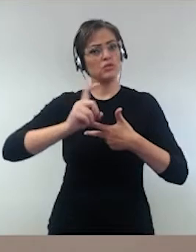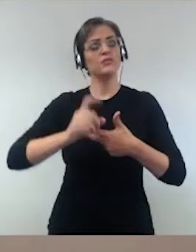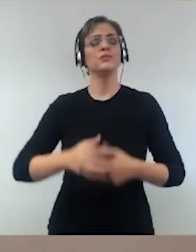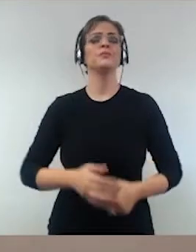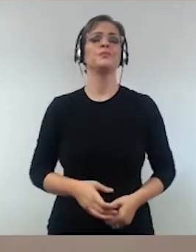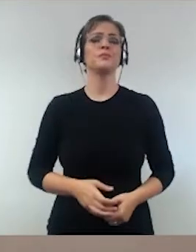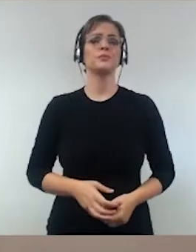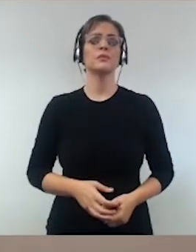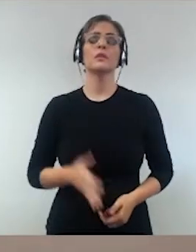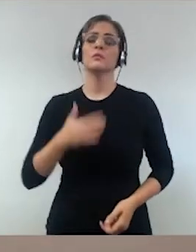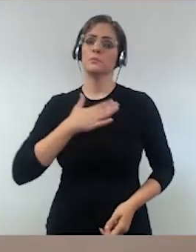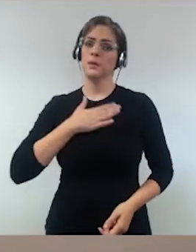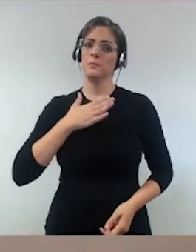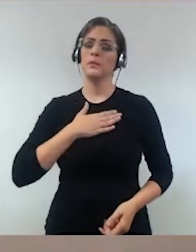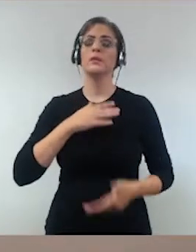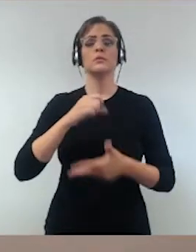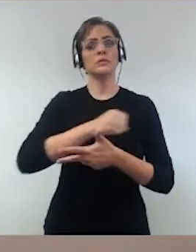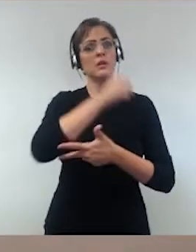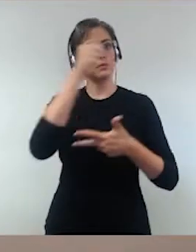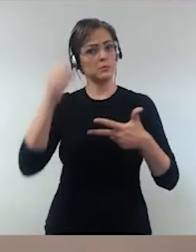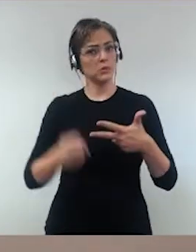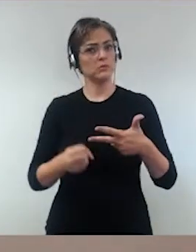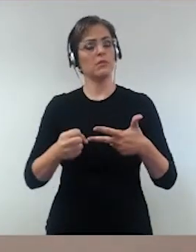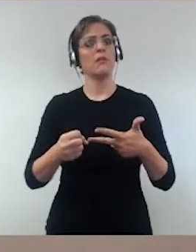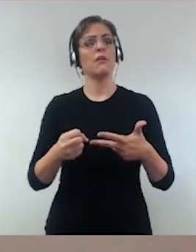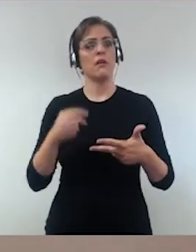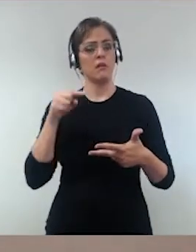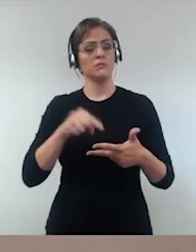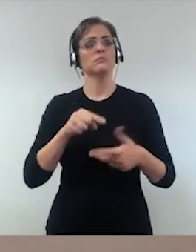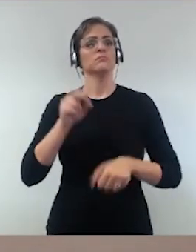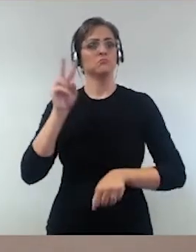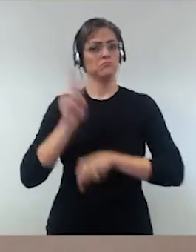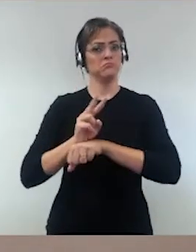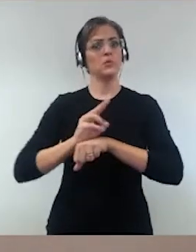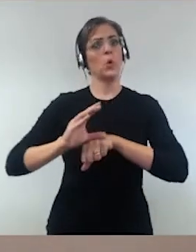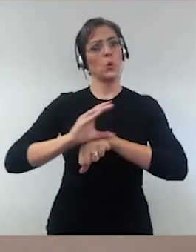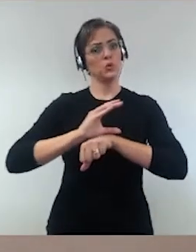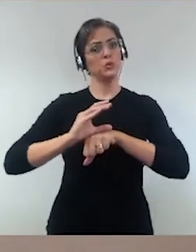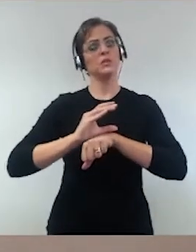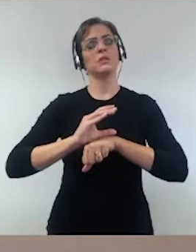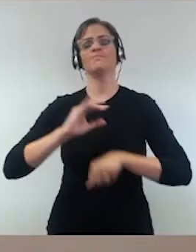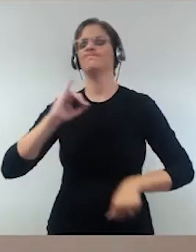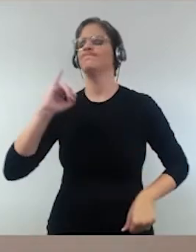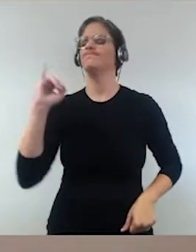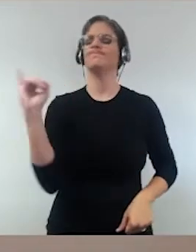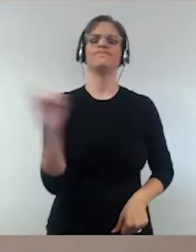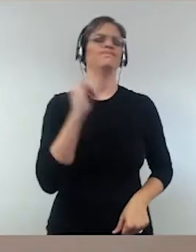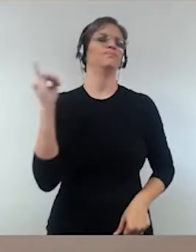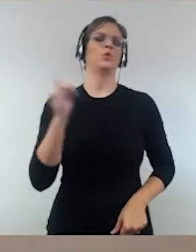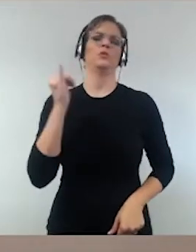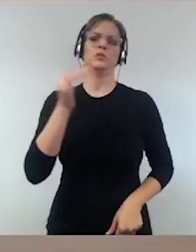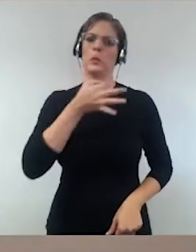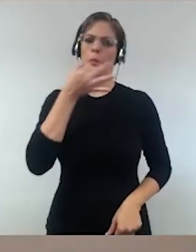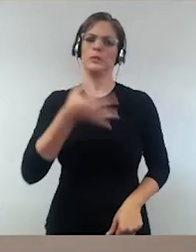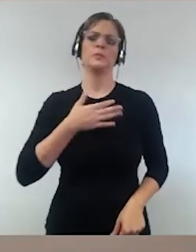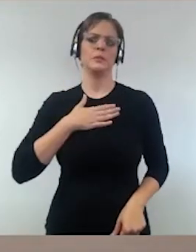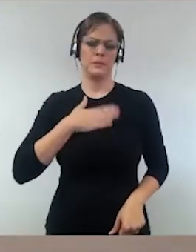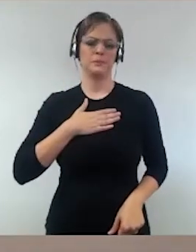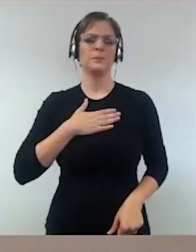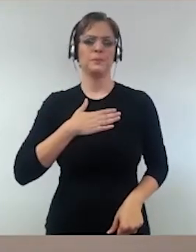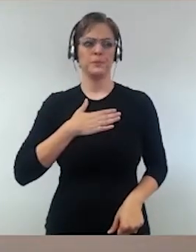que a vinculação dos três poderes a essa tutela constitucional é algo muito relevante e que certamente